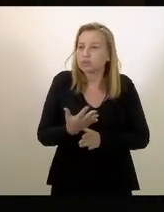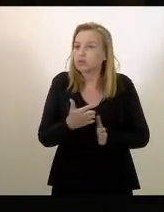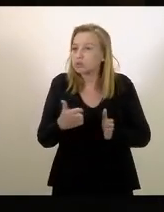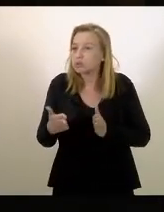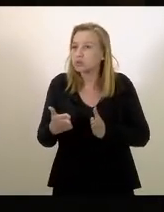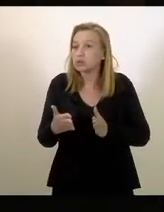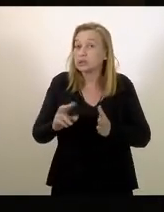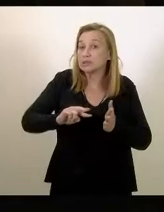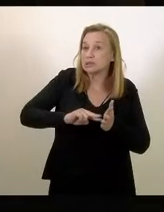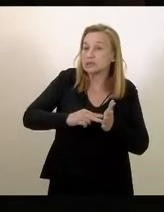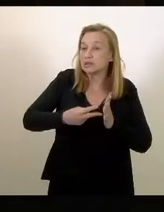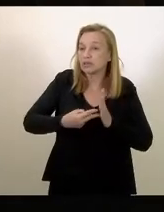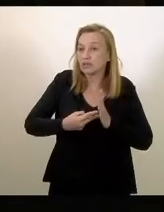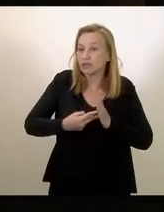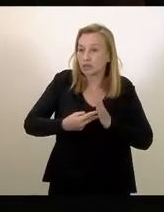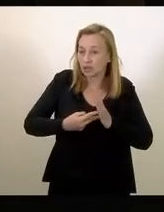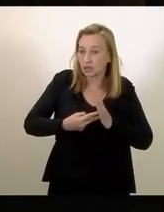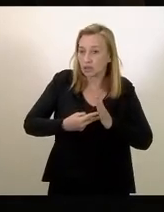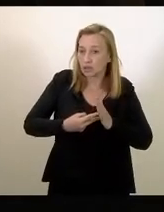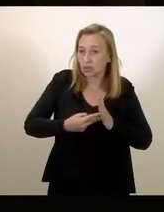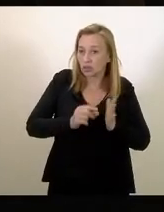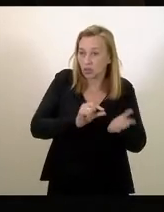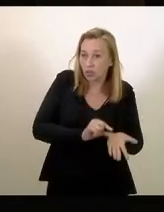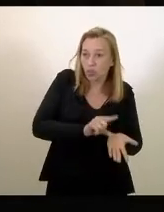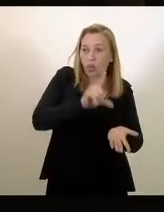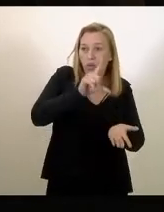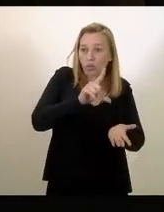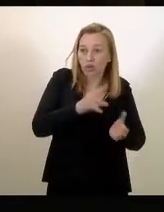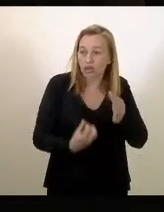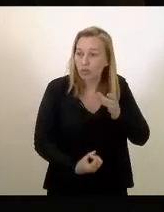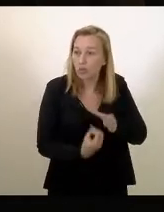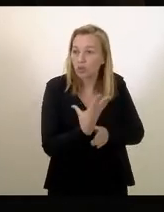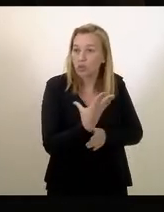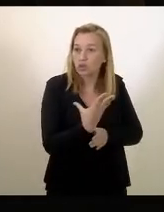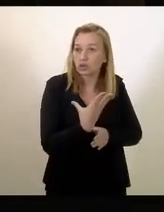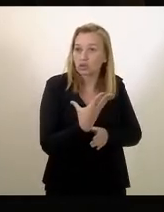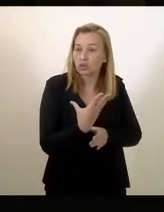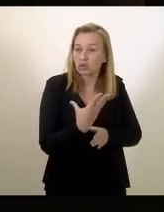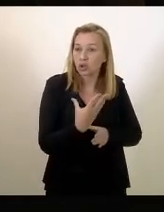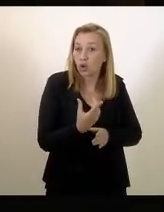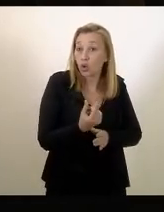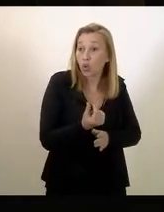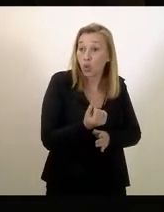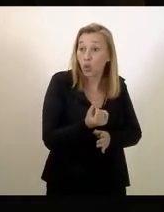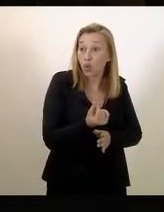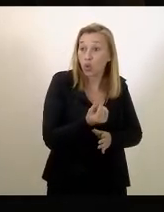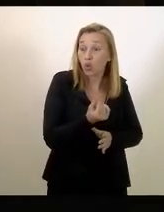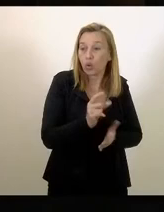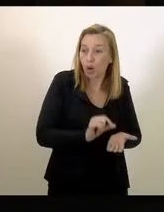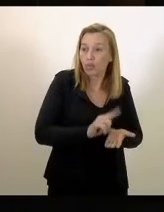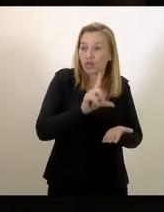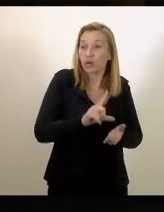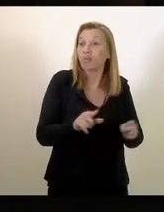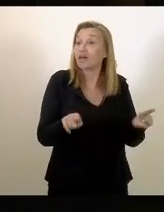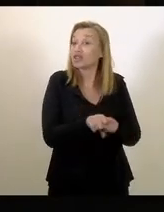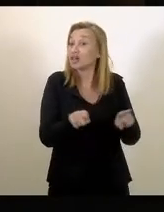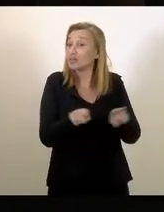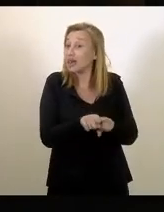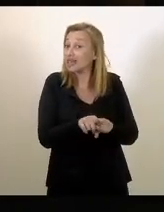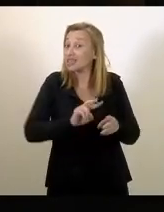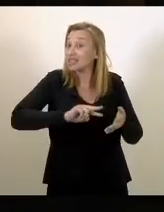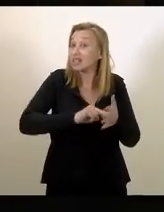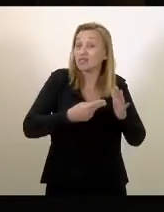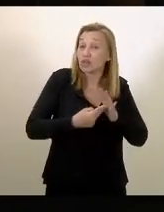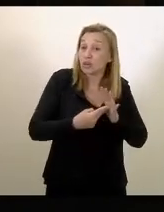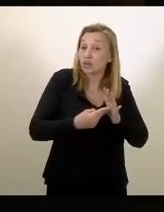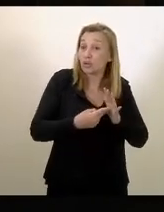significou aumentar a produtividade significou aumentar o lucro mas também significou